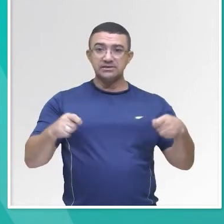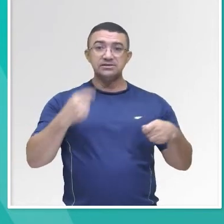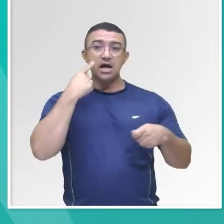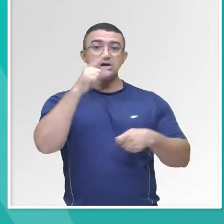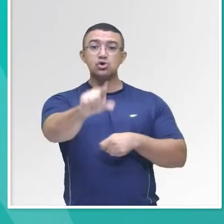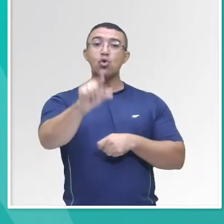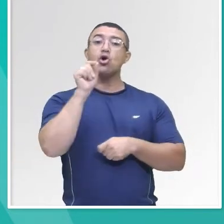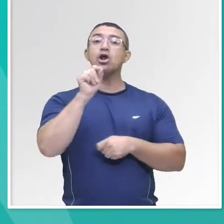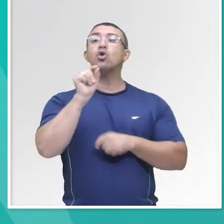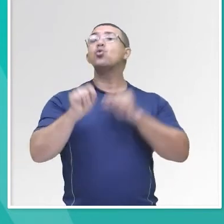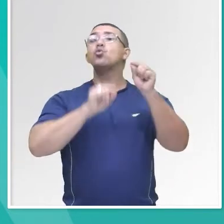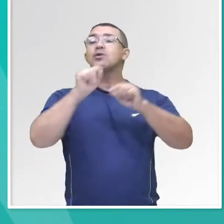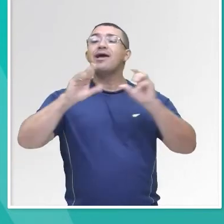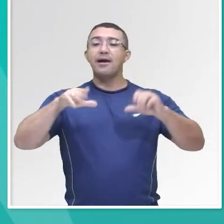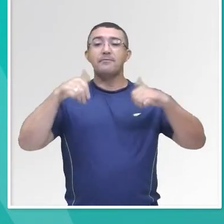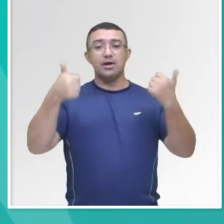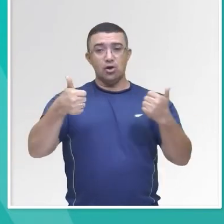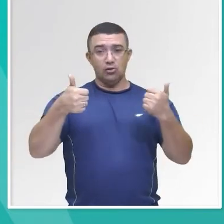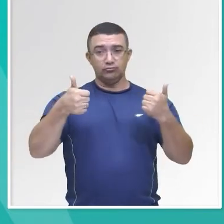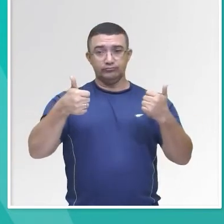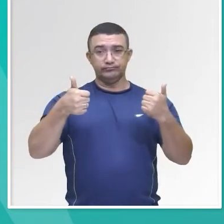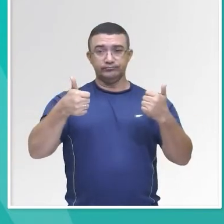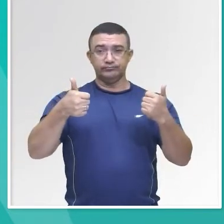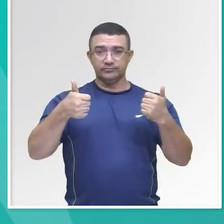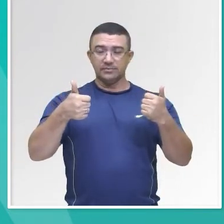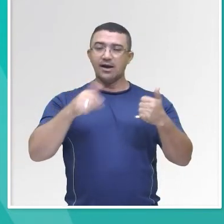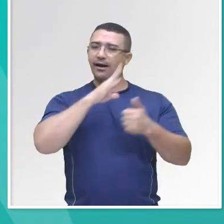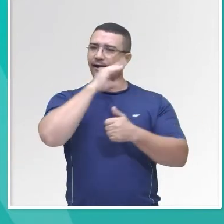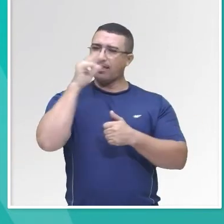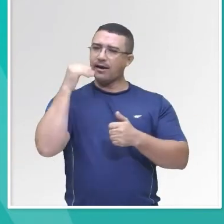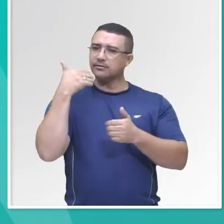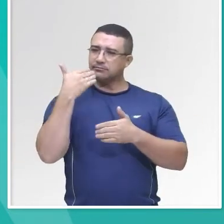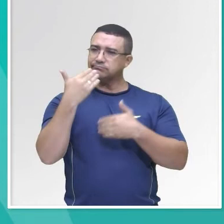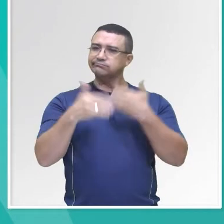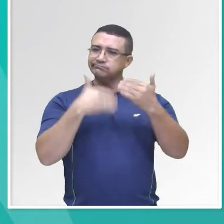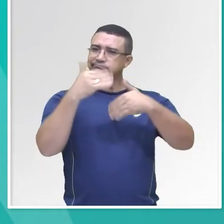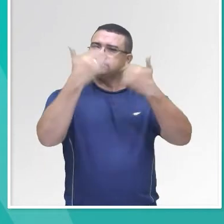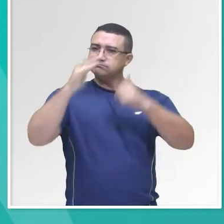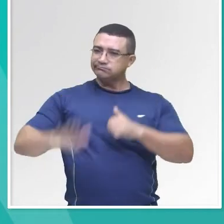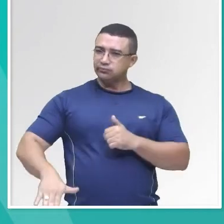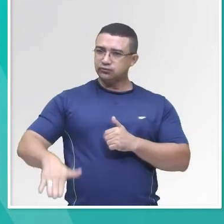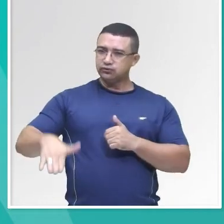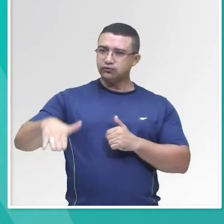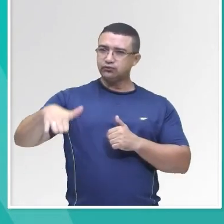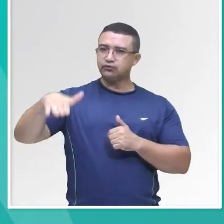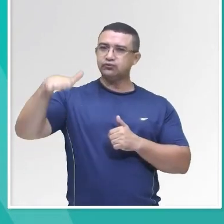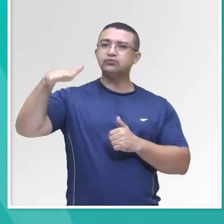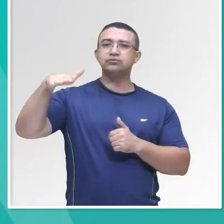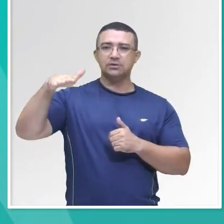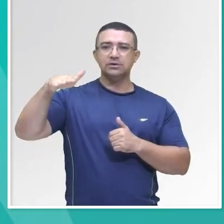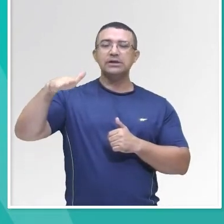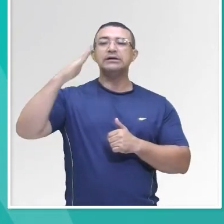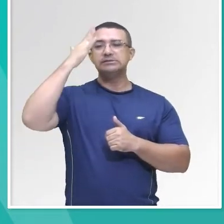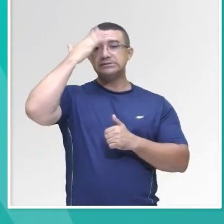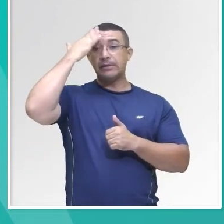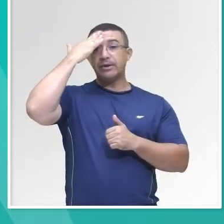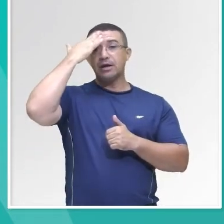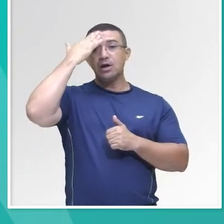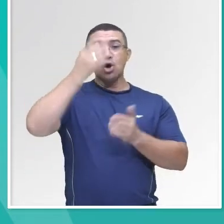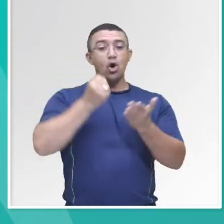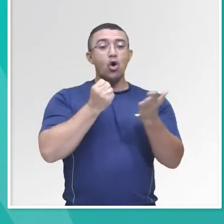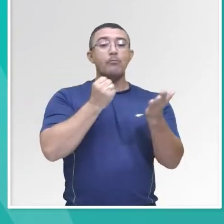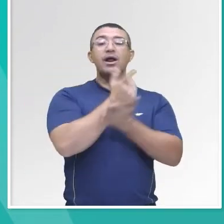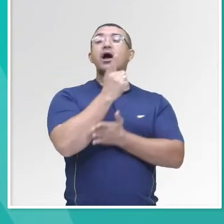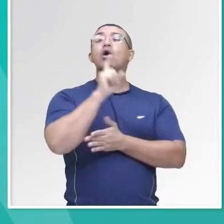Assim, a criança aprende a ter senso crítico e a priorizar. Além disso, antes de os pais saírem para as